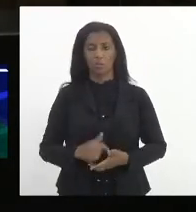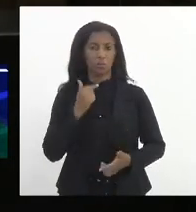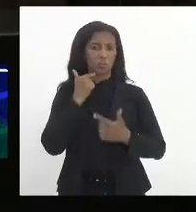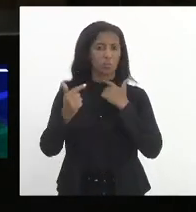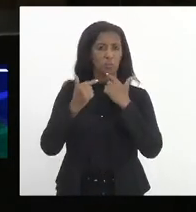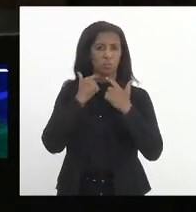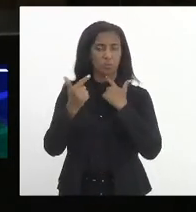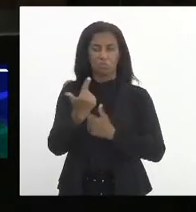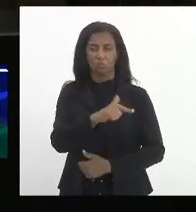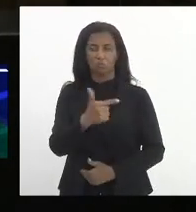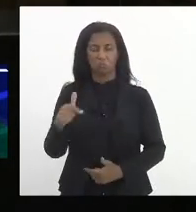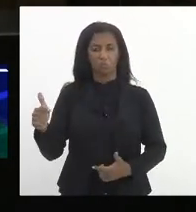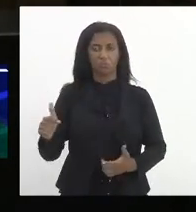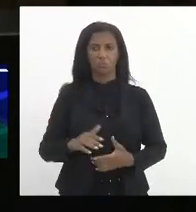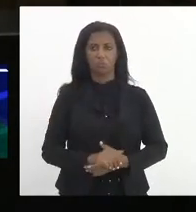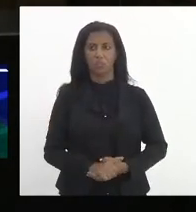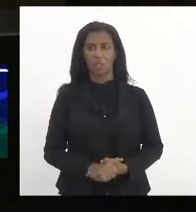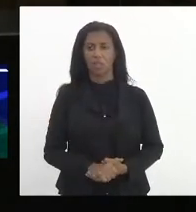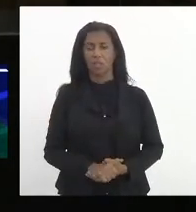duvidaria